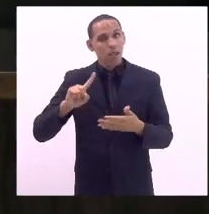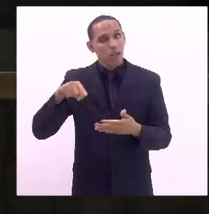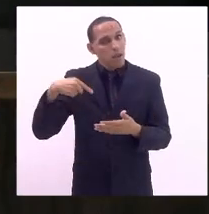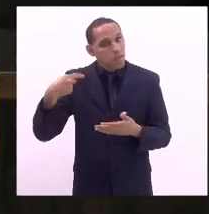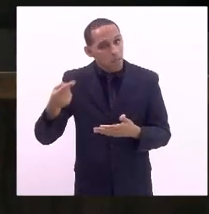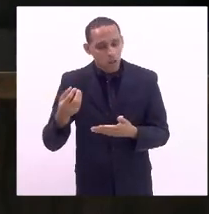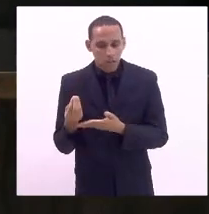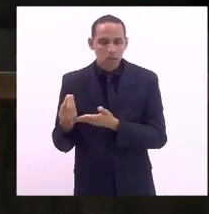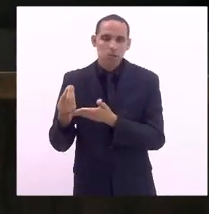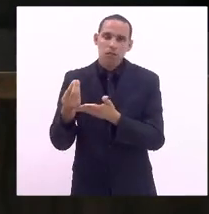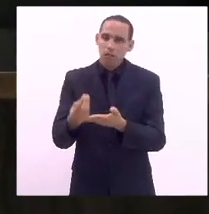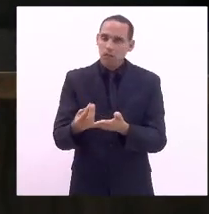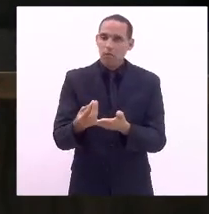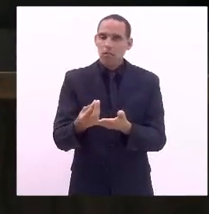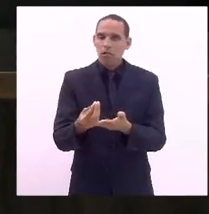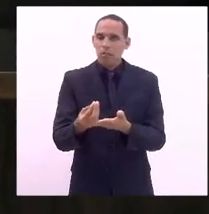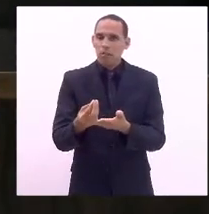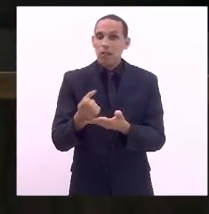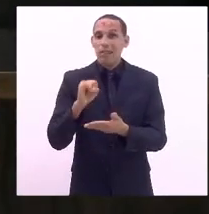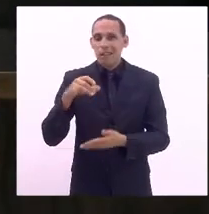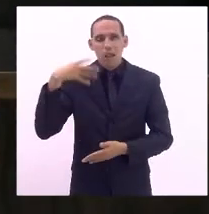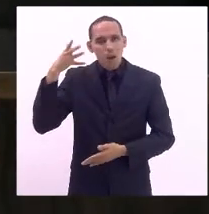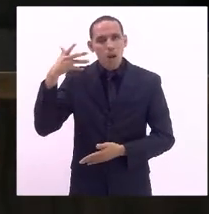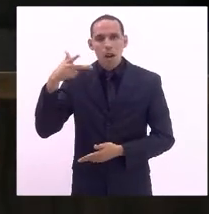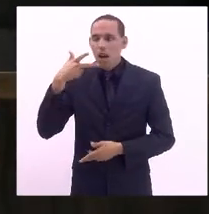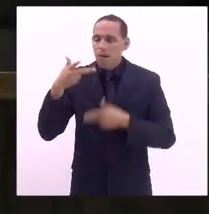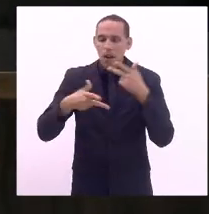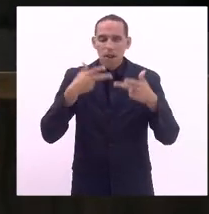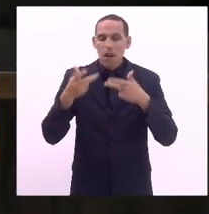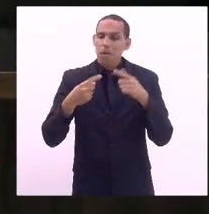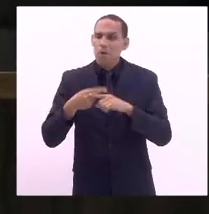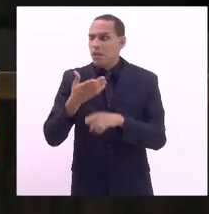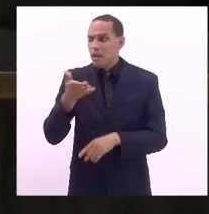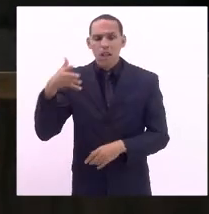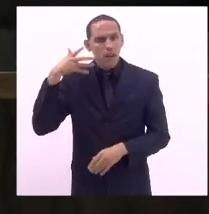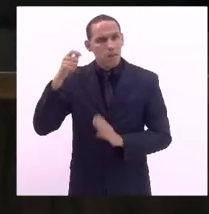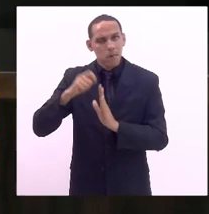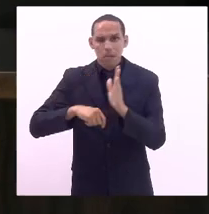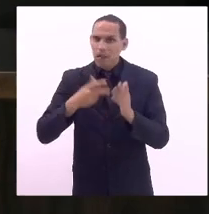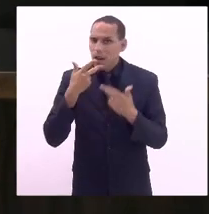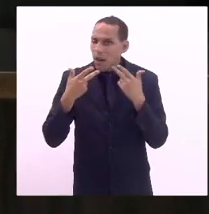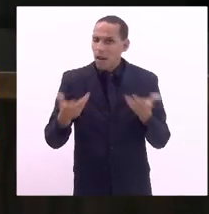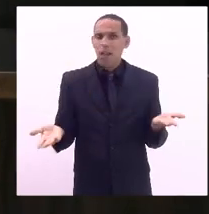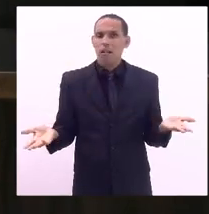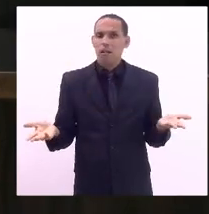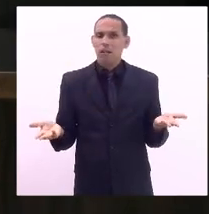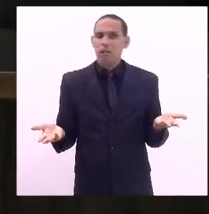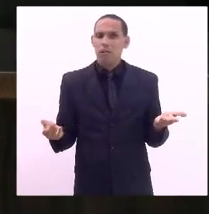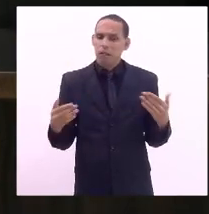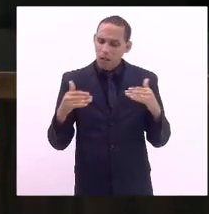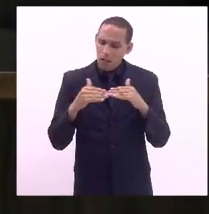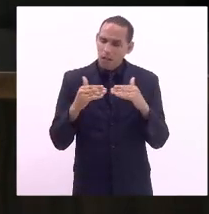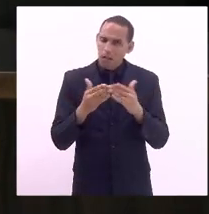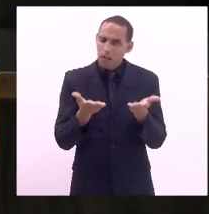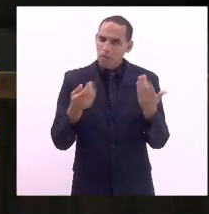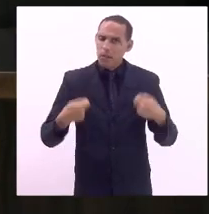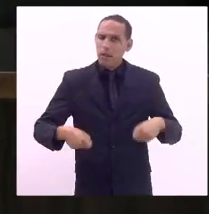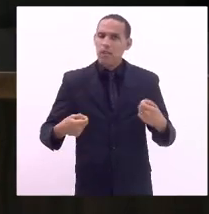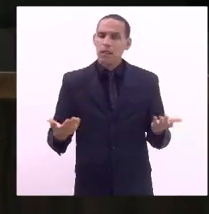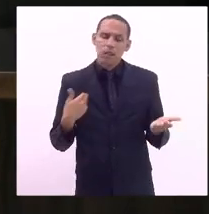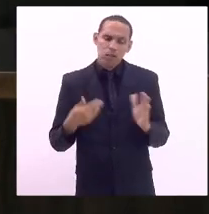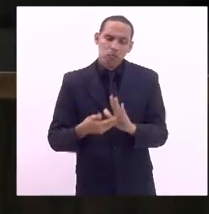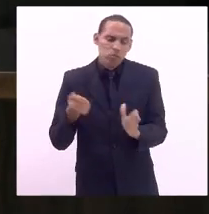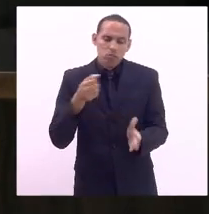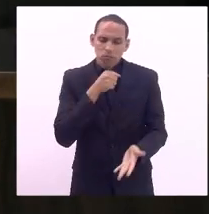daria depois que os oradores inscritos falassem, porque eles escreveram para falar. Você há de convir comigo. Por isso que eu